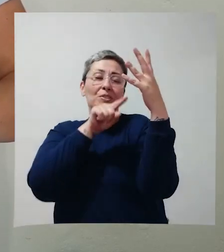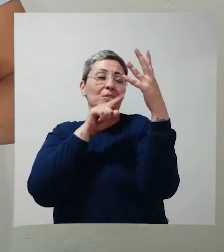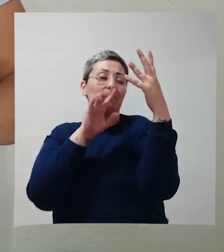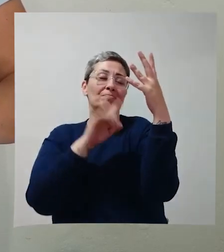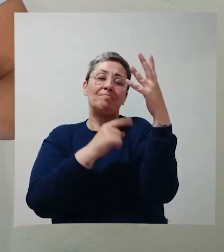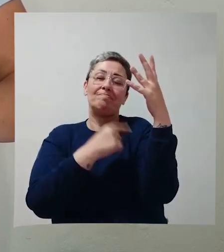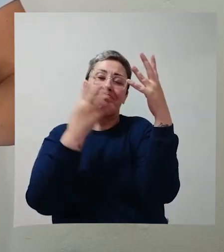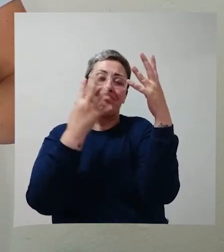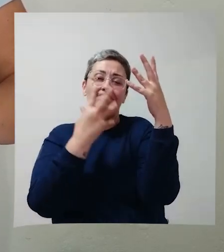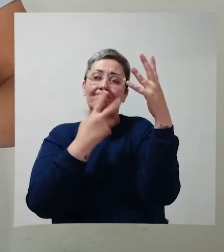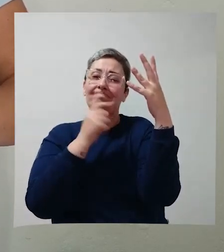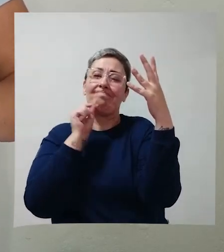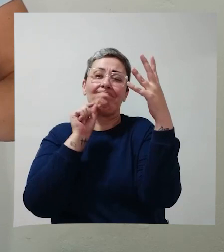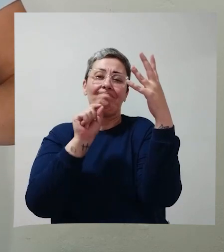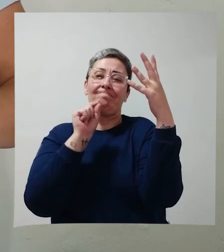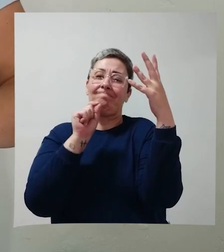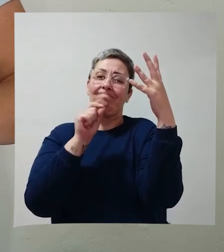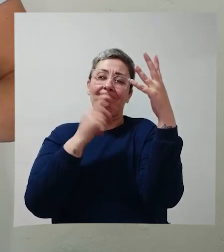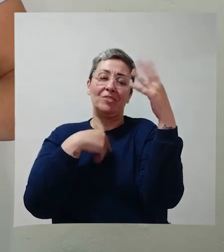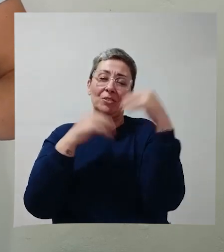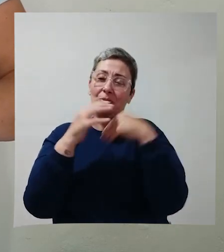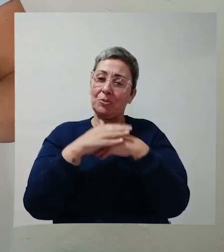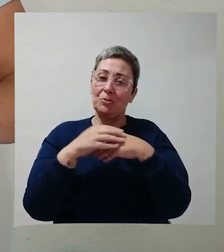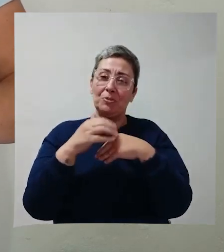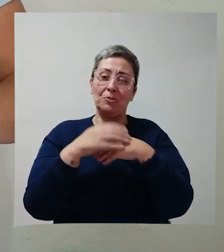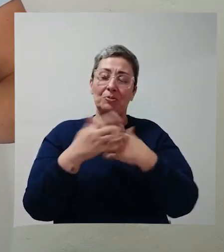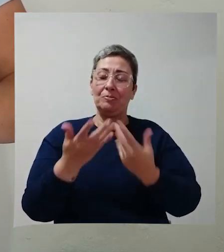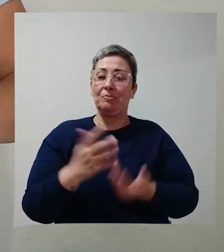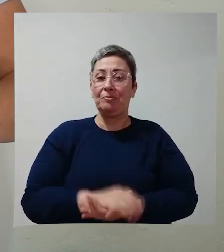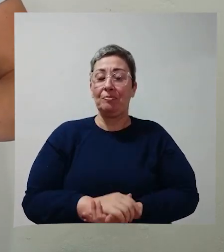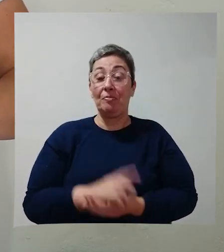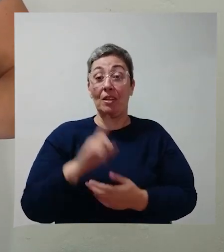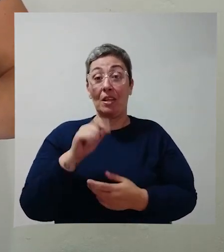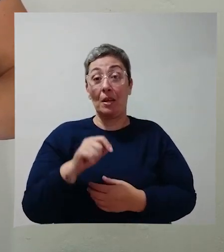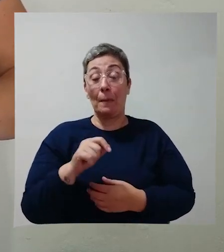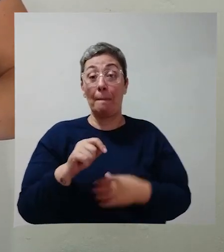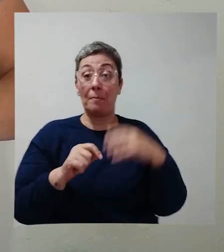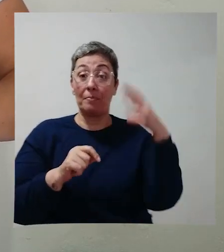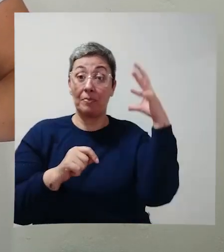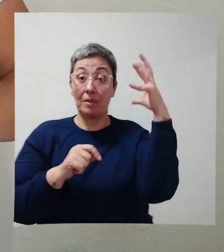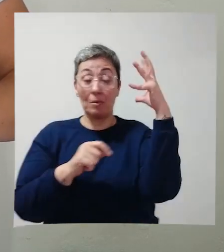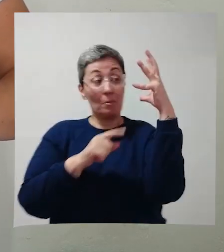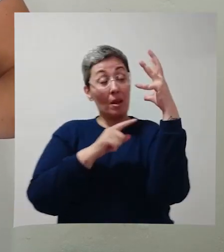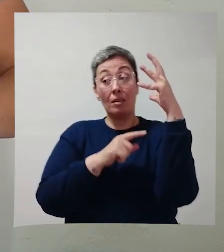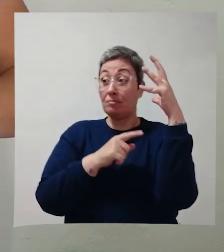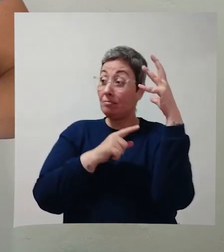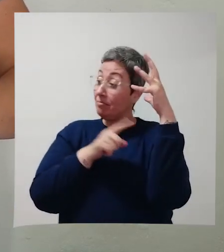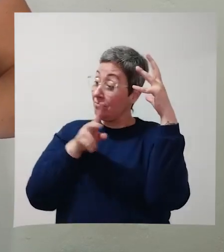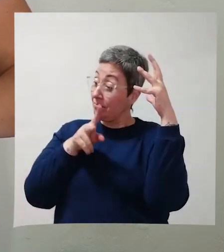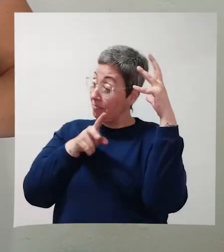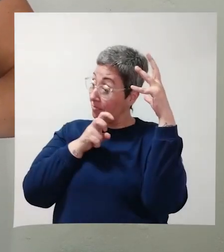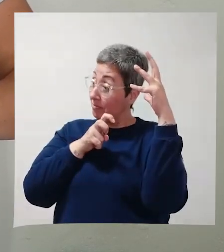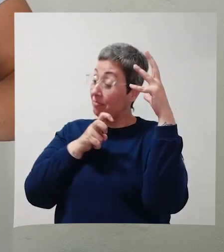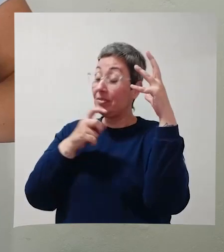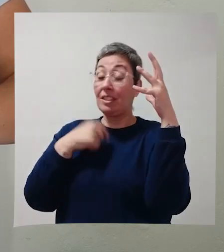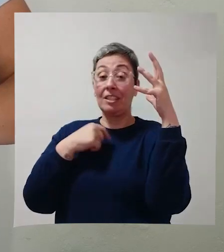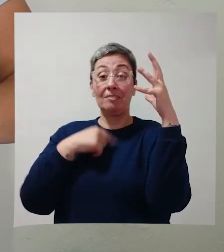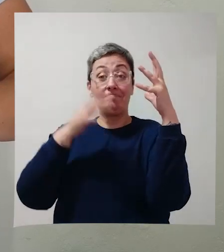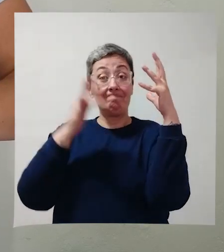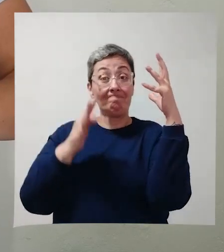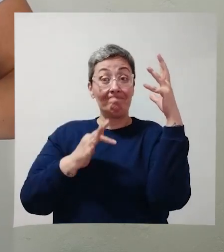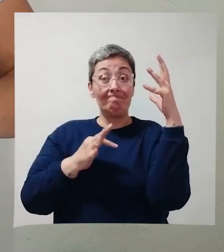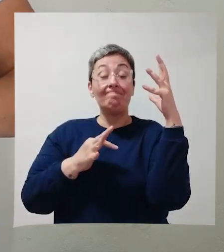Você é uma árvore realmente muito generosa. O Baobá, ouvindo aquilo, ficou